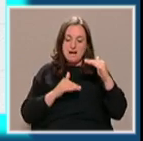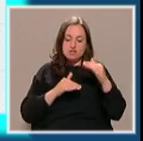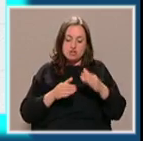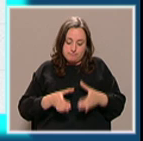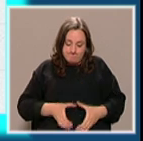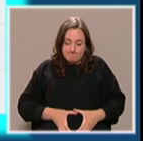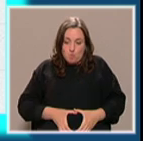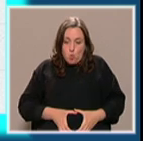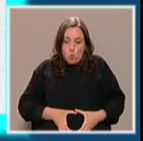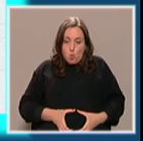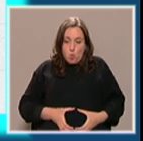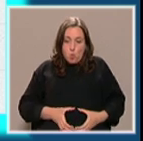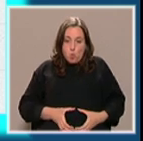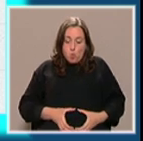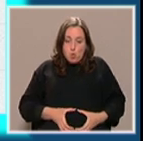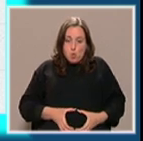útero, sendo